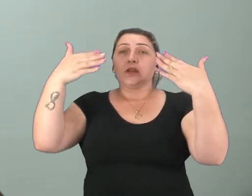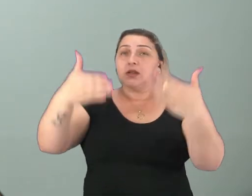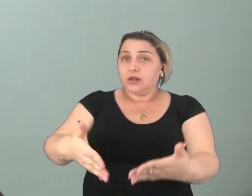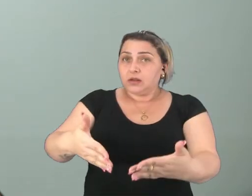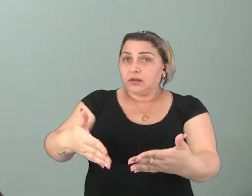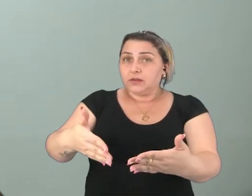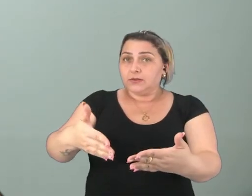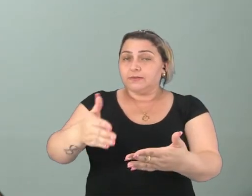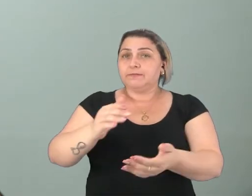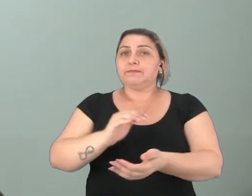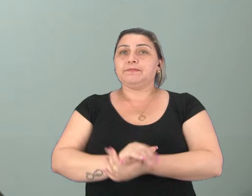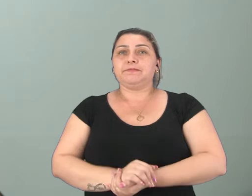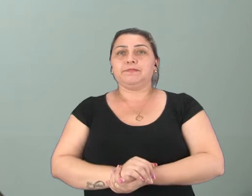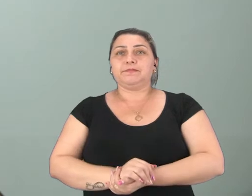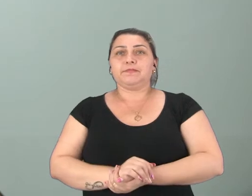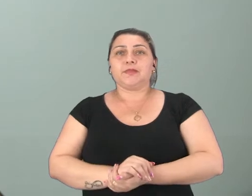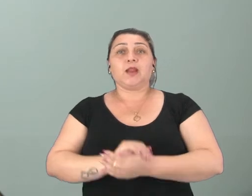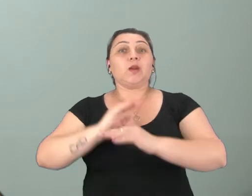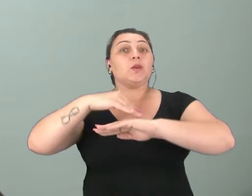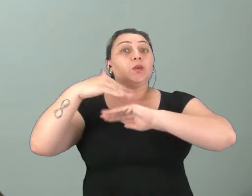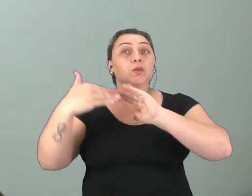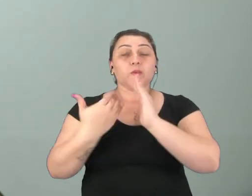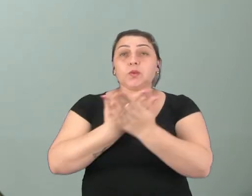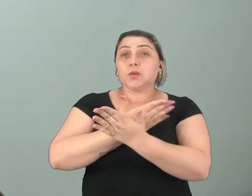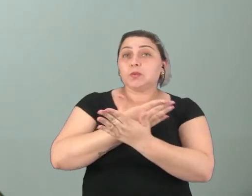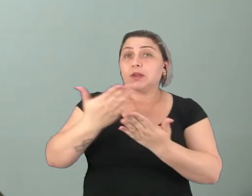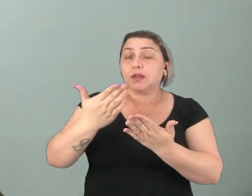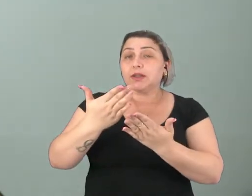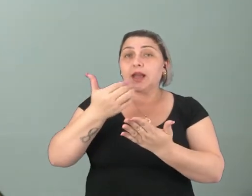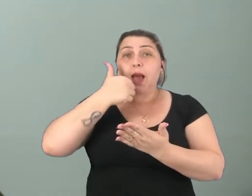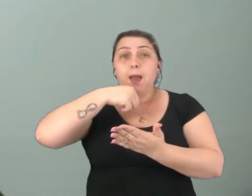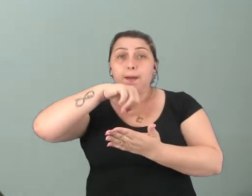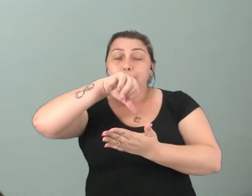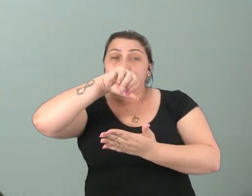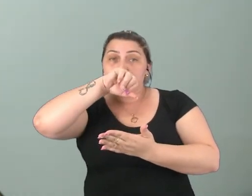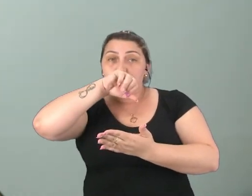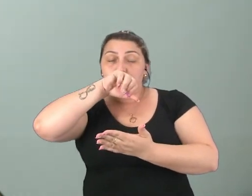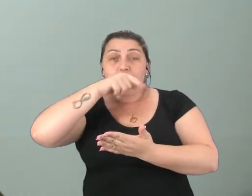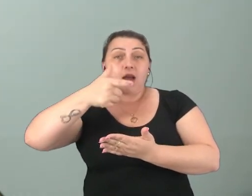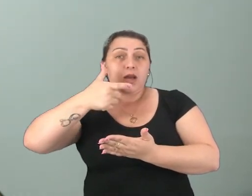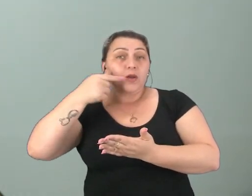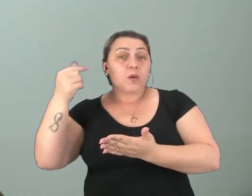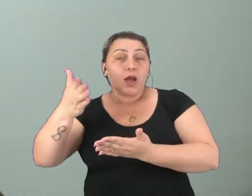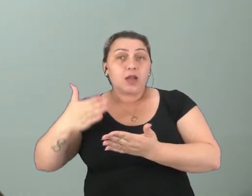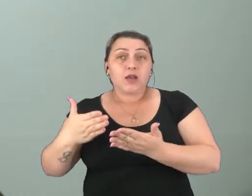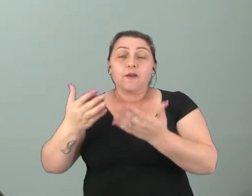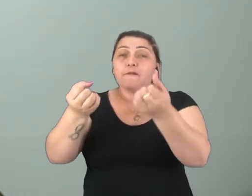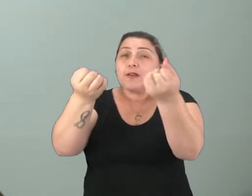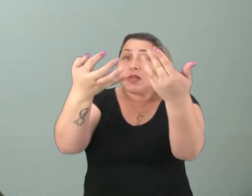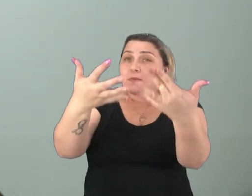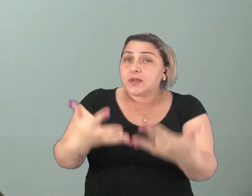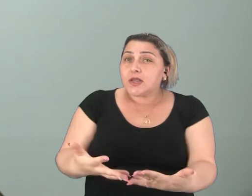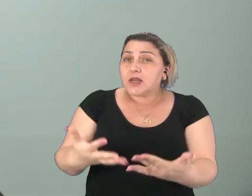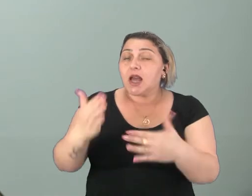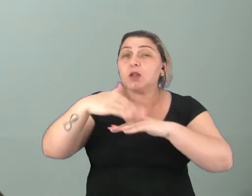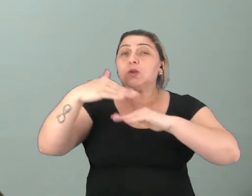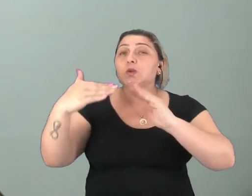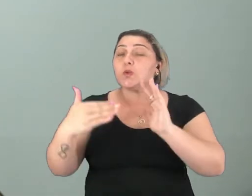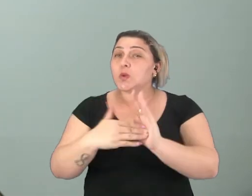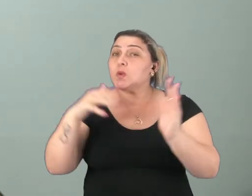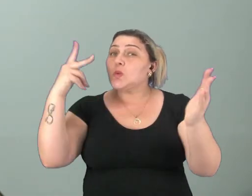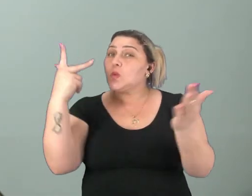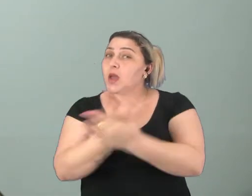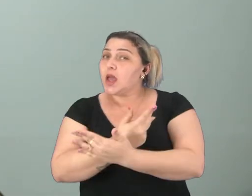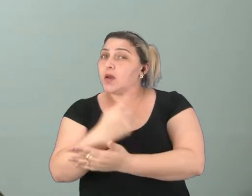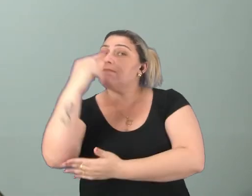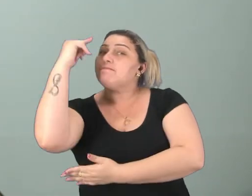aproximando? Será que tudo começa quando a mãe do ratinho vai explicar para ele todo o equívoco que